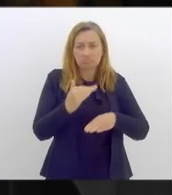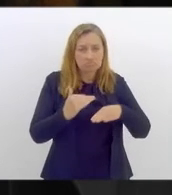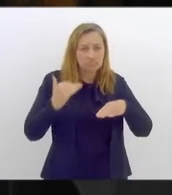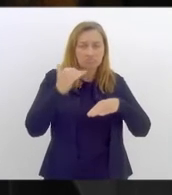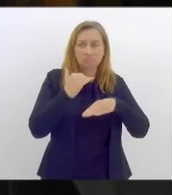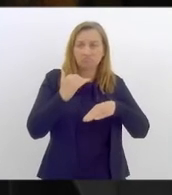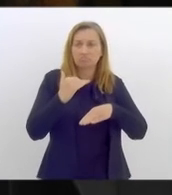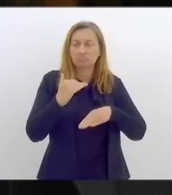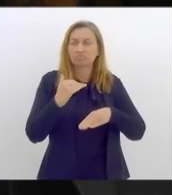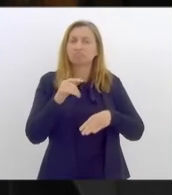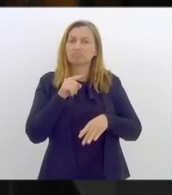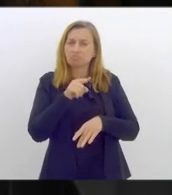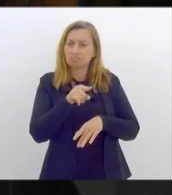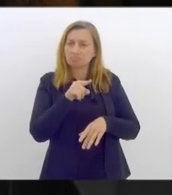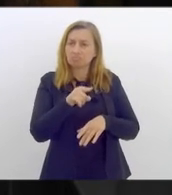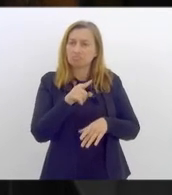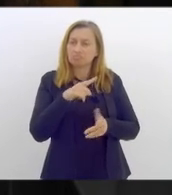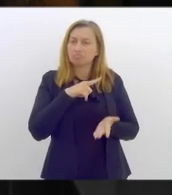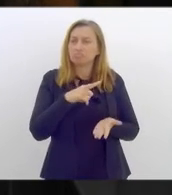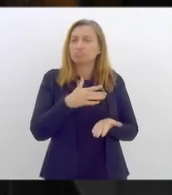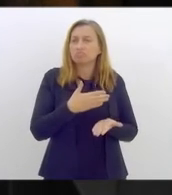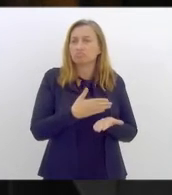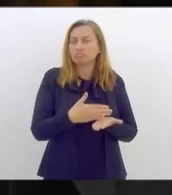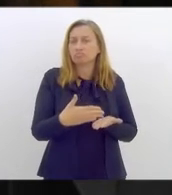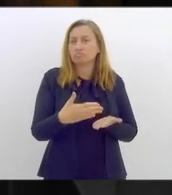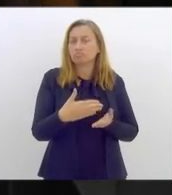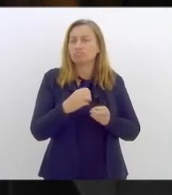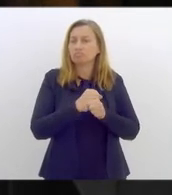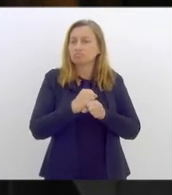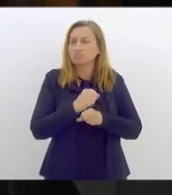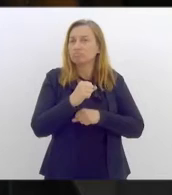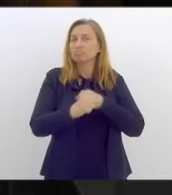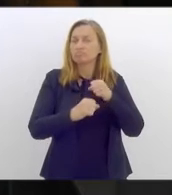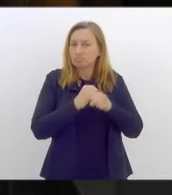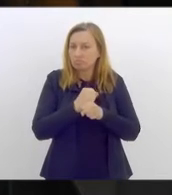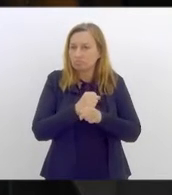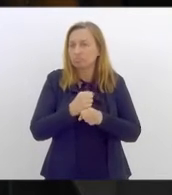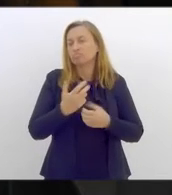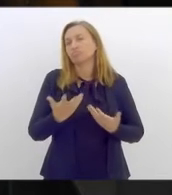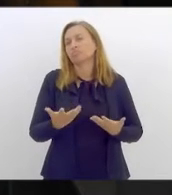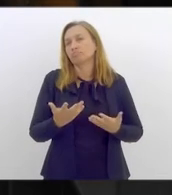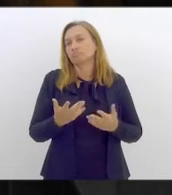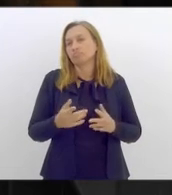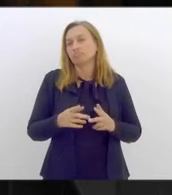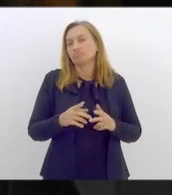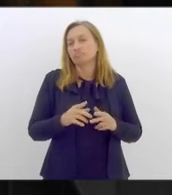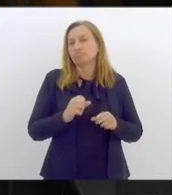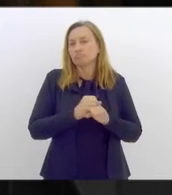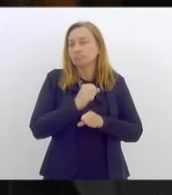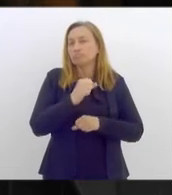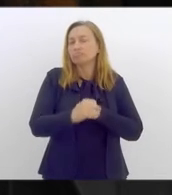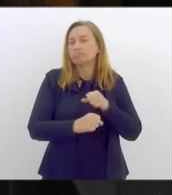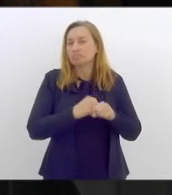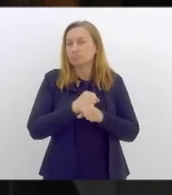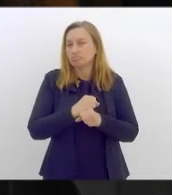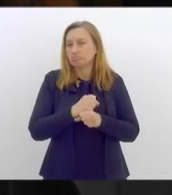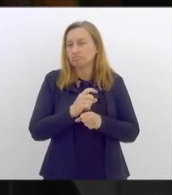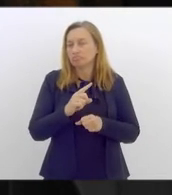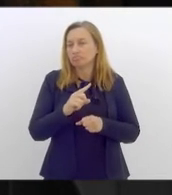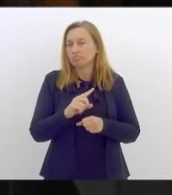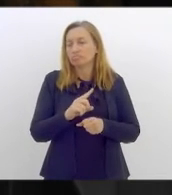essa tem o princípio da anualidade para valer para o ano que vem